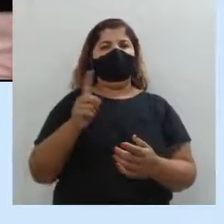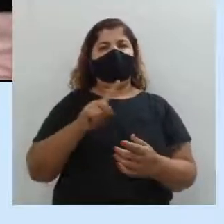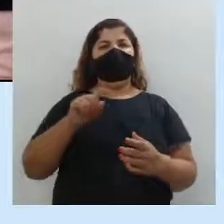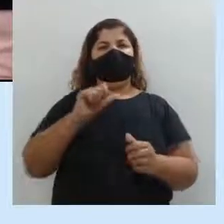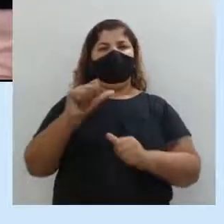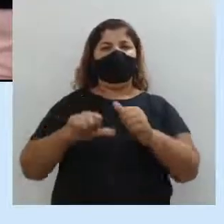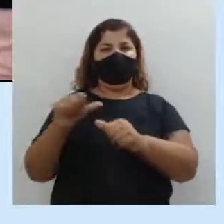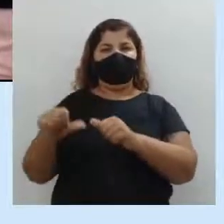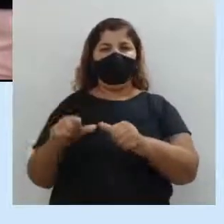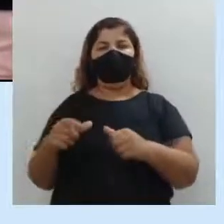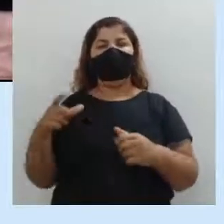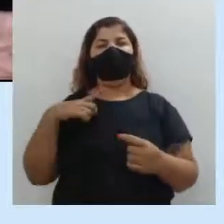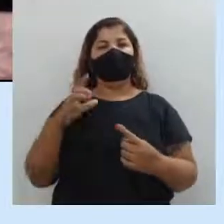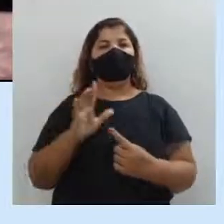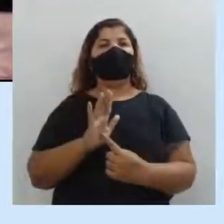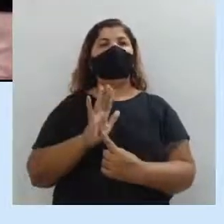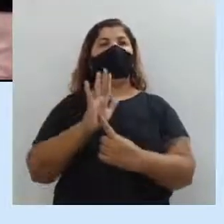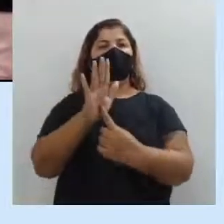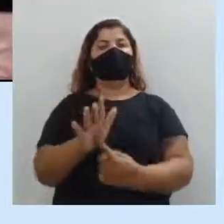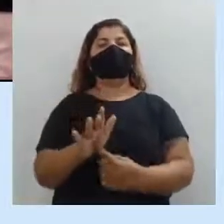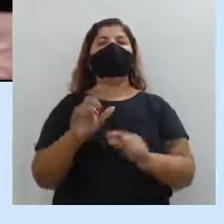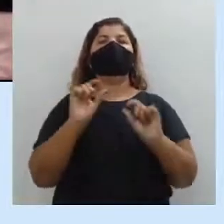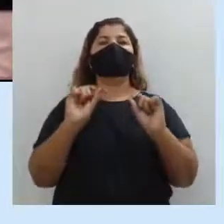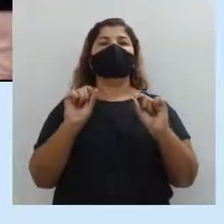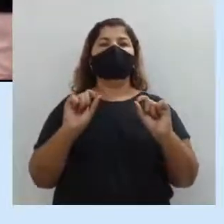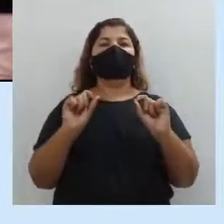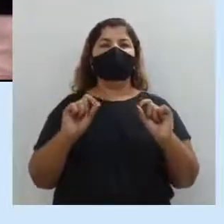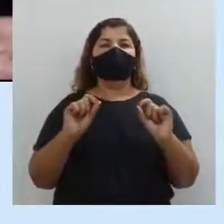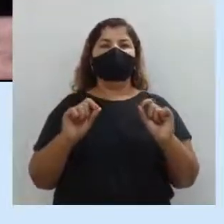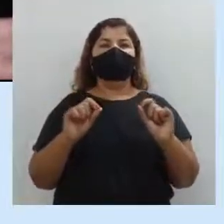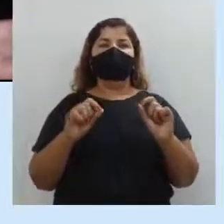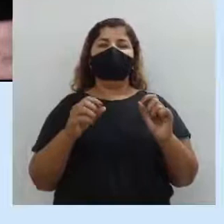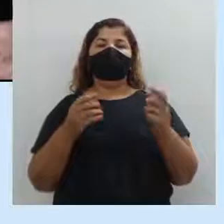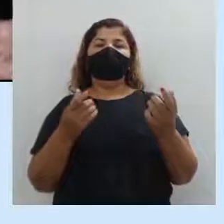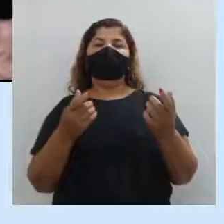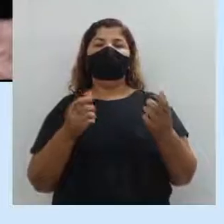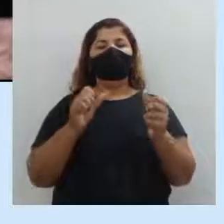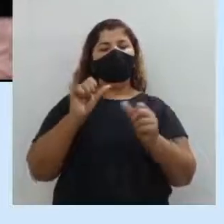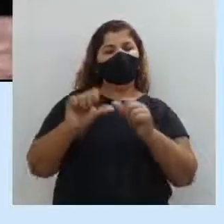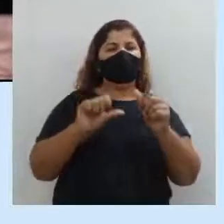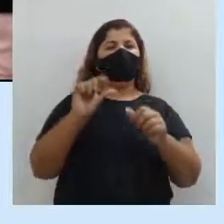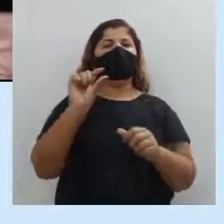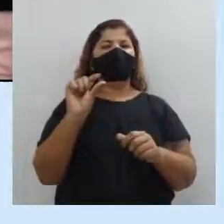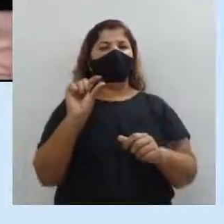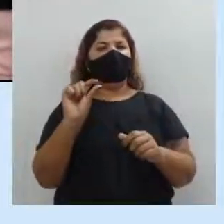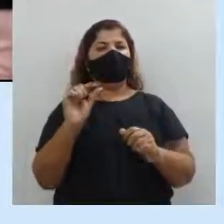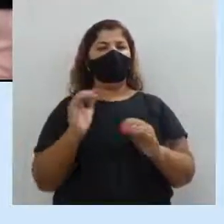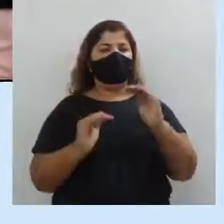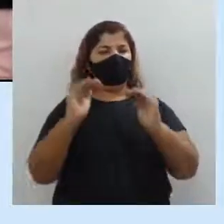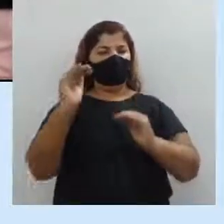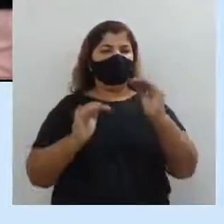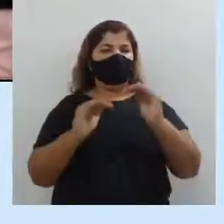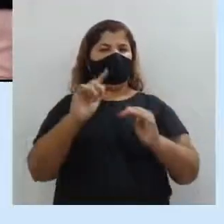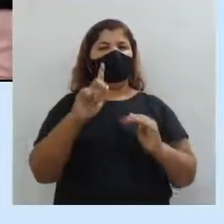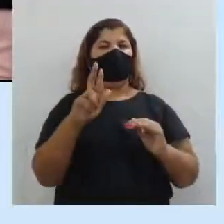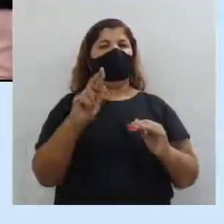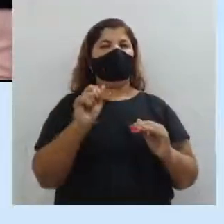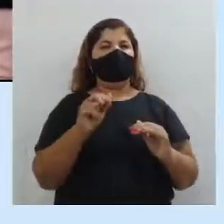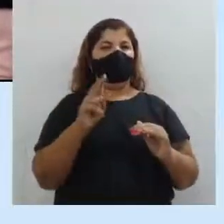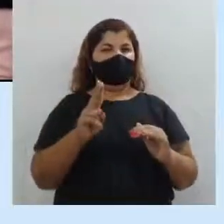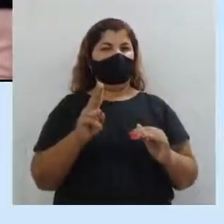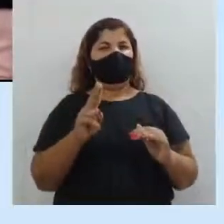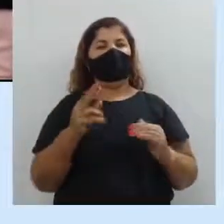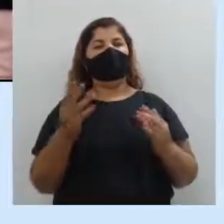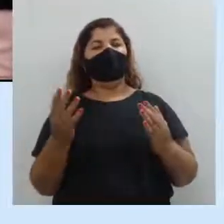apresenta em algumas circunstâncias uma flexão de grau, tá? Uma flexão de grau,